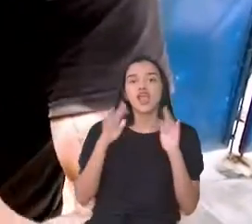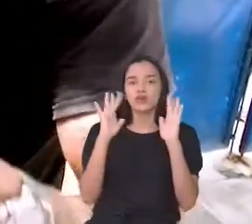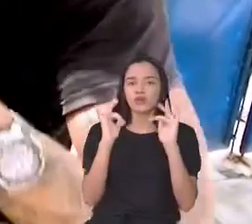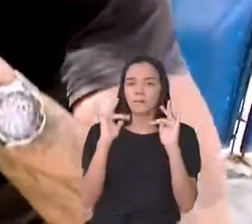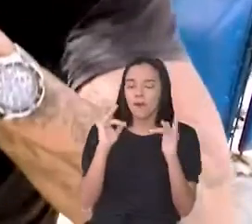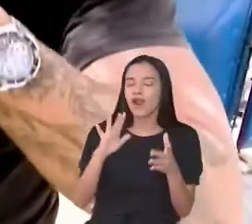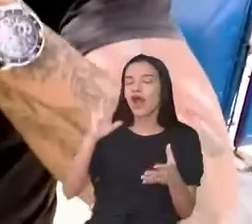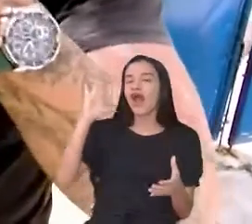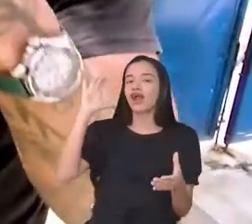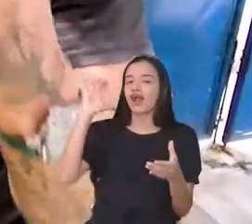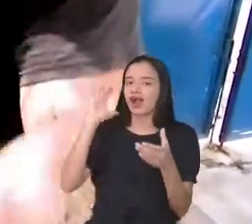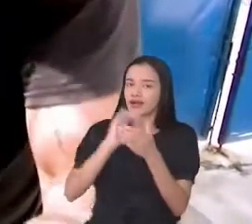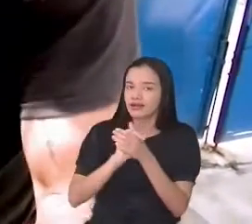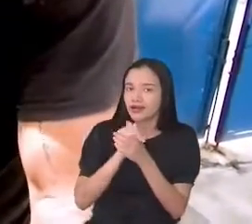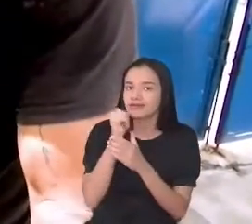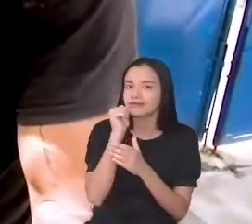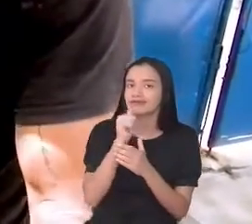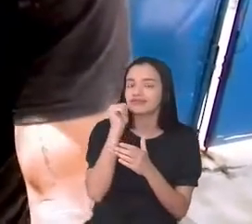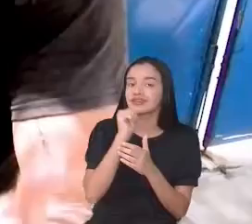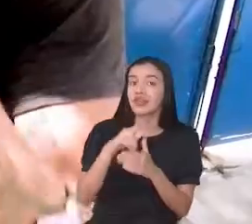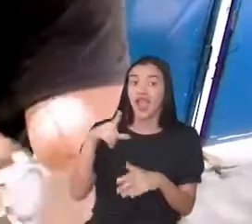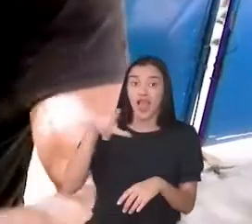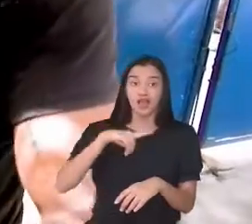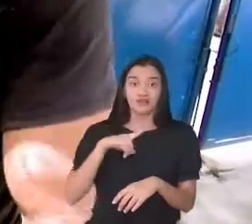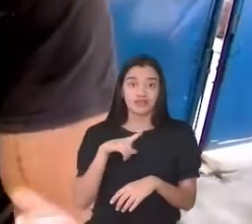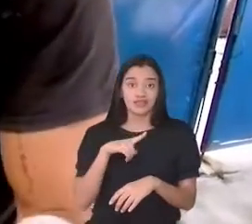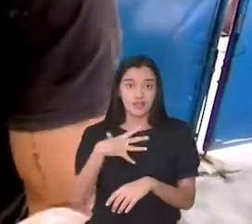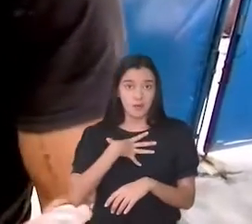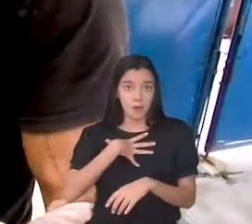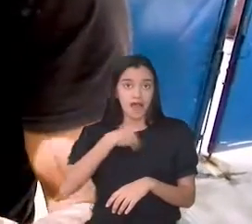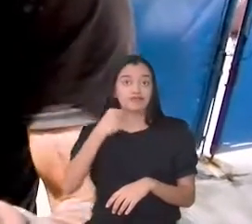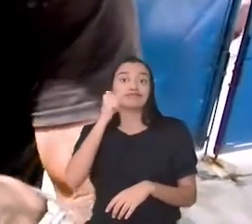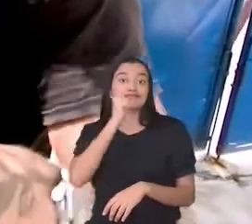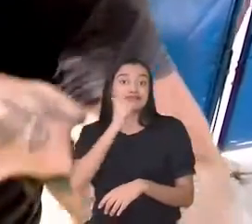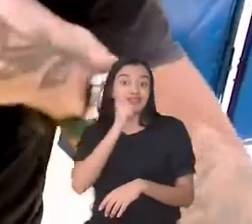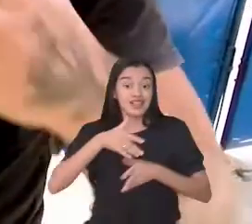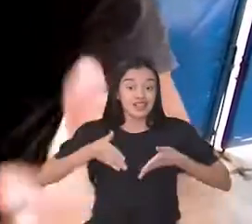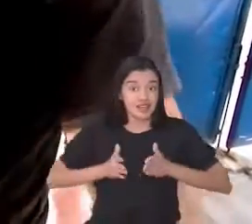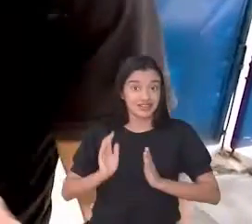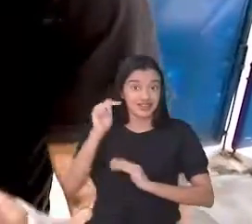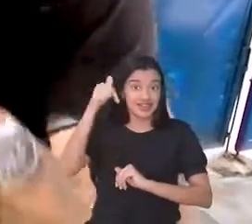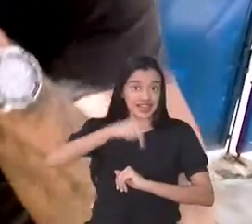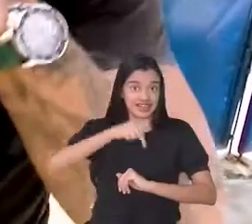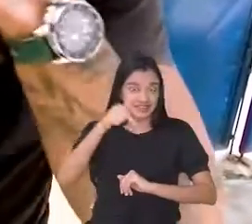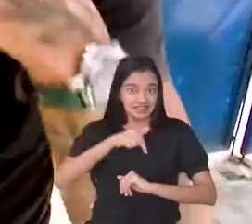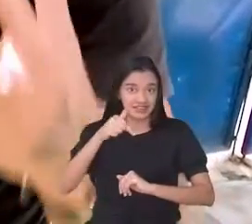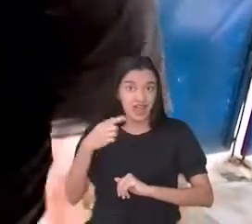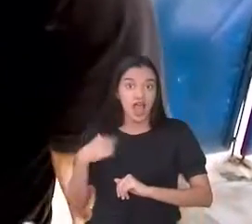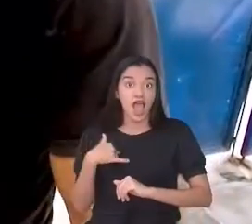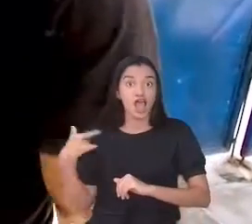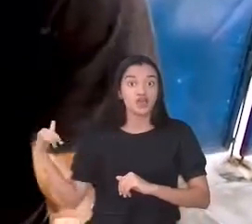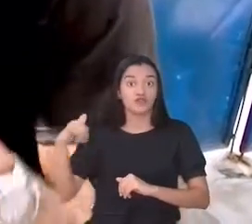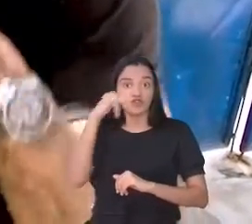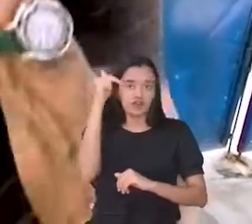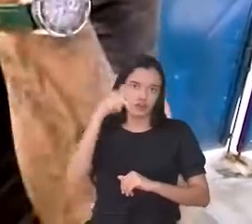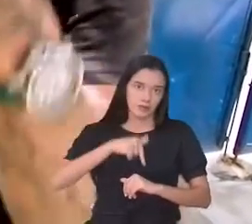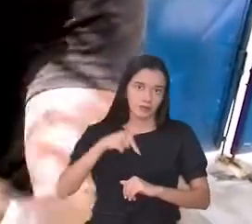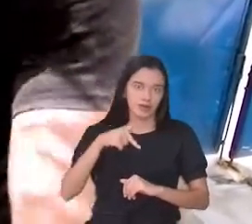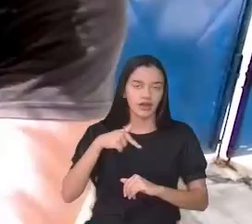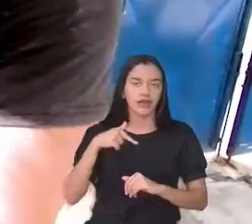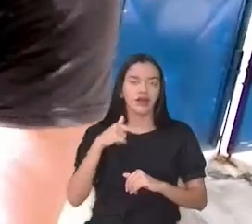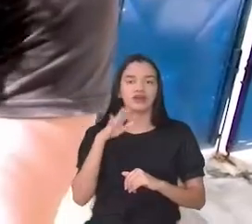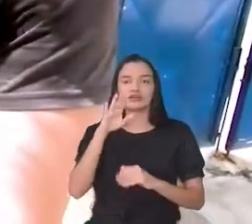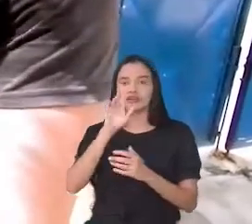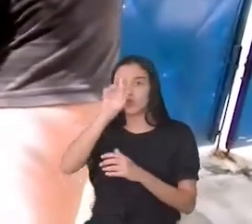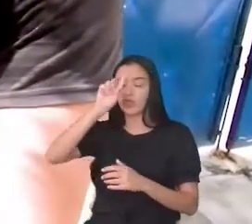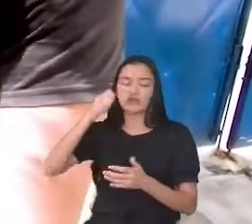com ela e eu tenho uma filha pernambucana nascida aqui e quando eu vim para cá eu decidi vir morar aqui com elas e